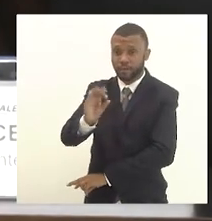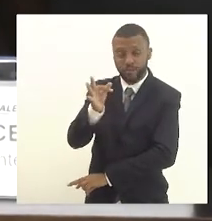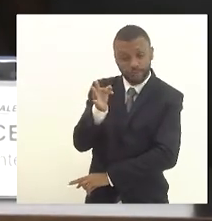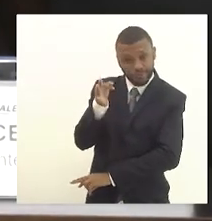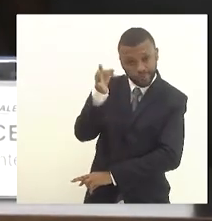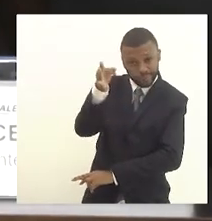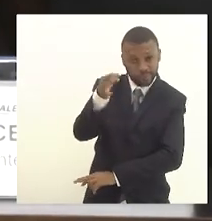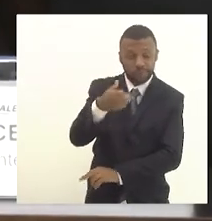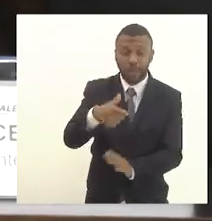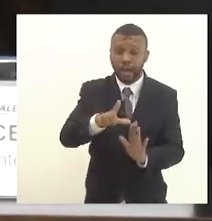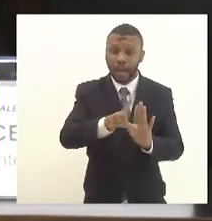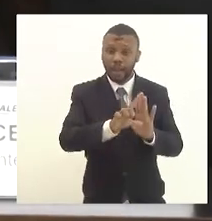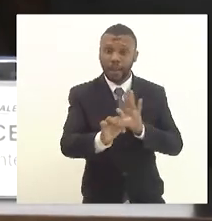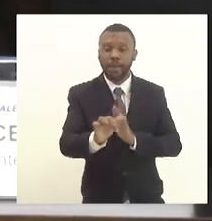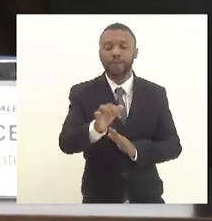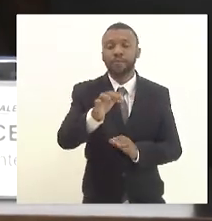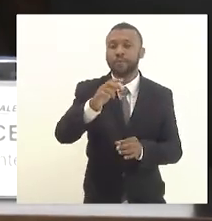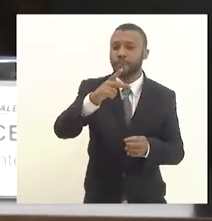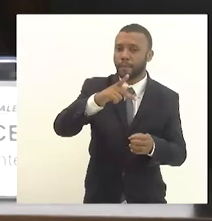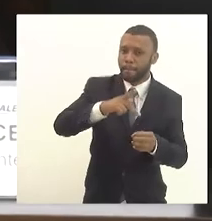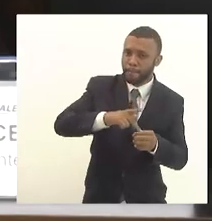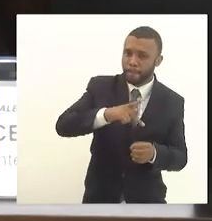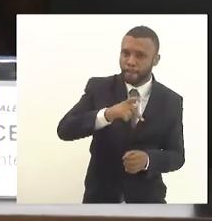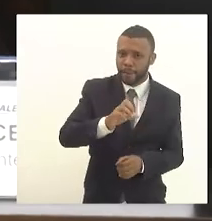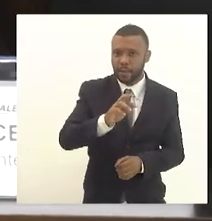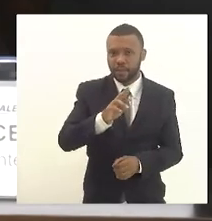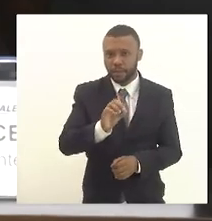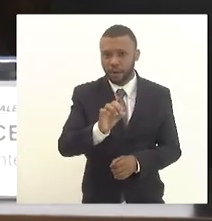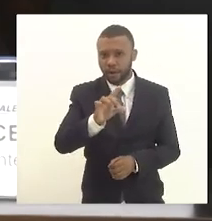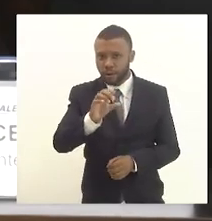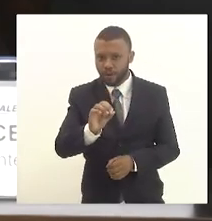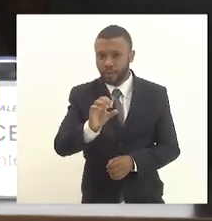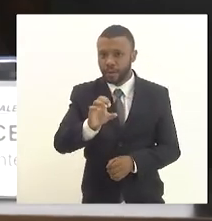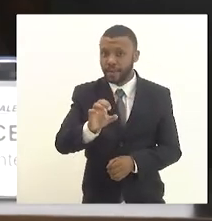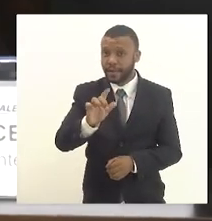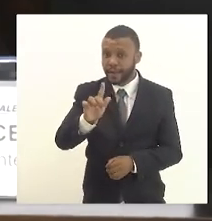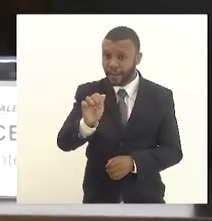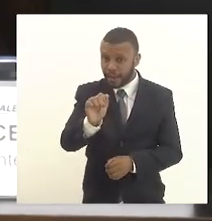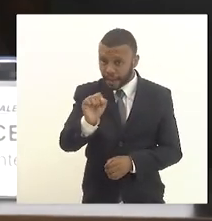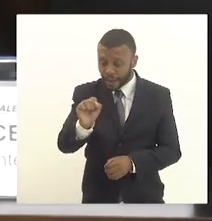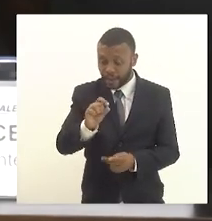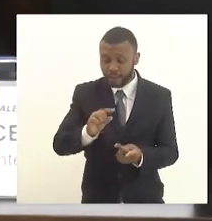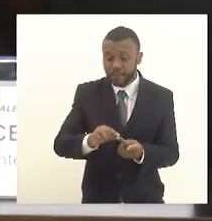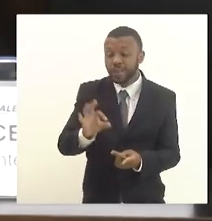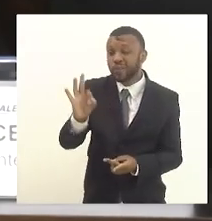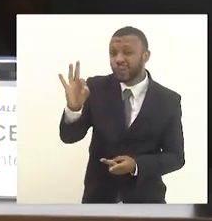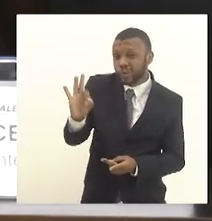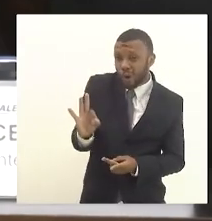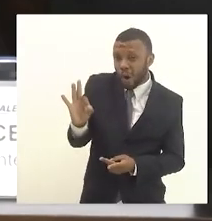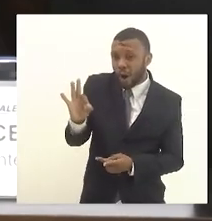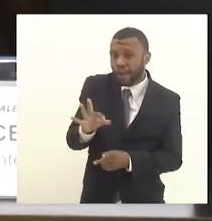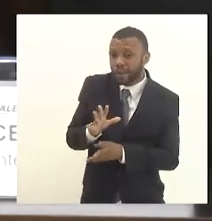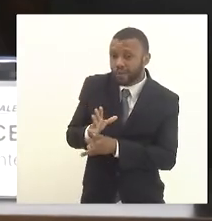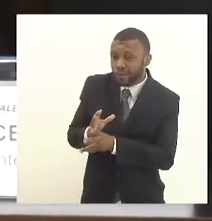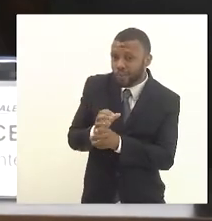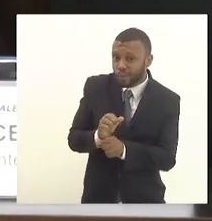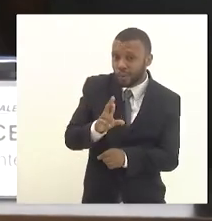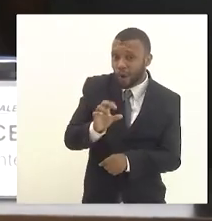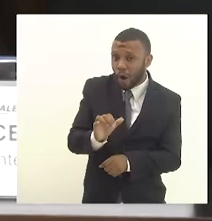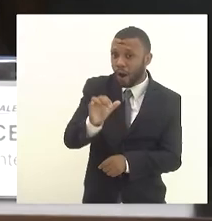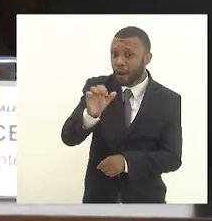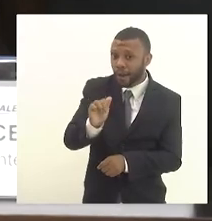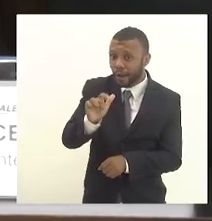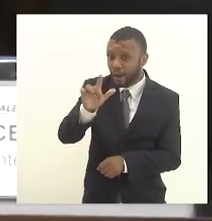do petróleo e gás, além dos royalties, e a ideia do Fundo Soberano é esse, financiar o